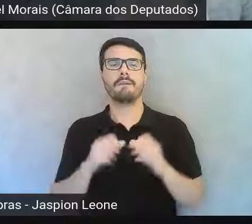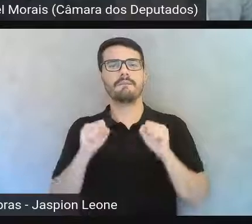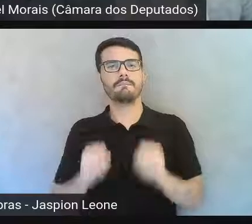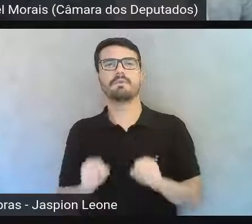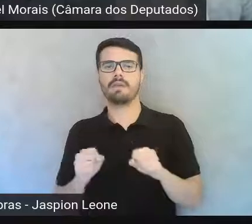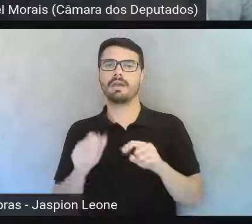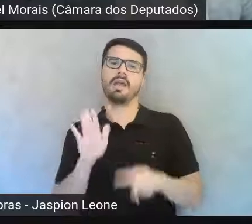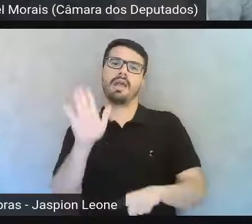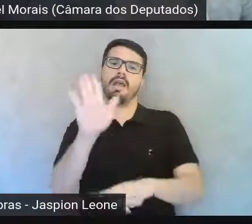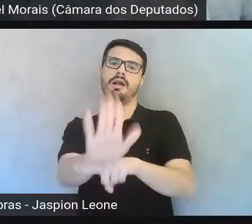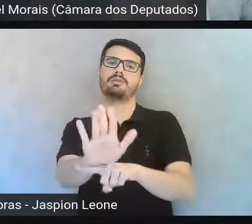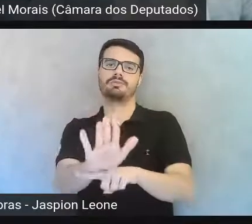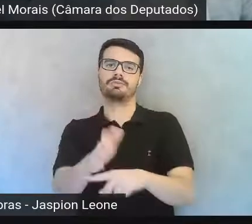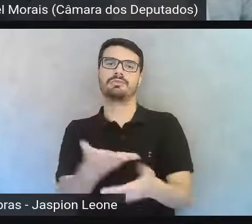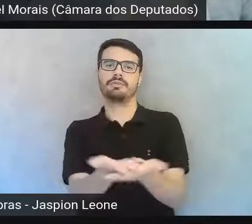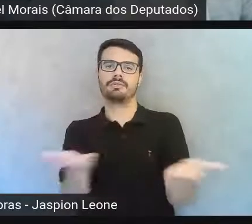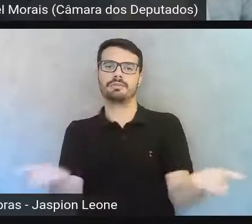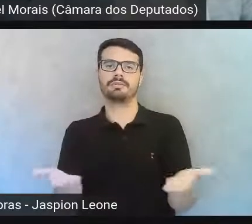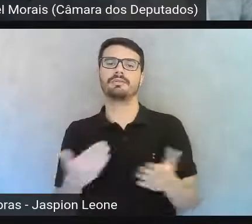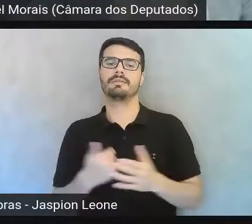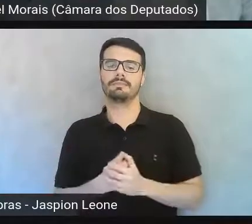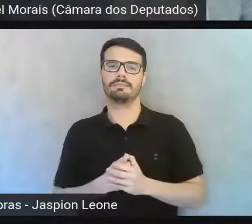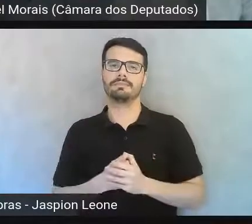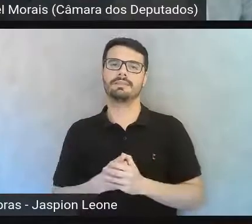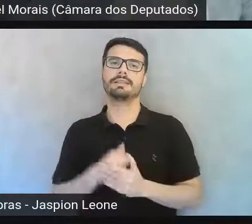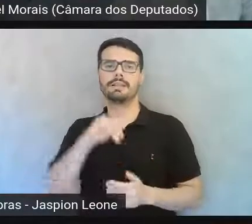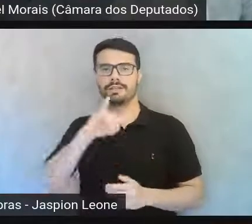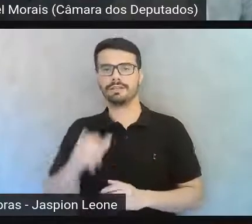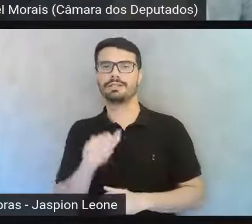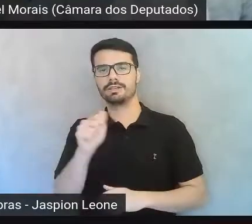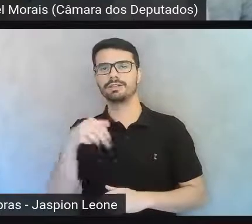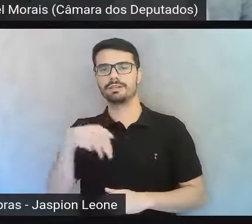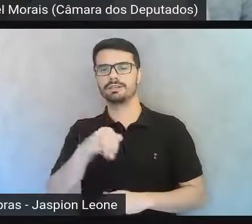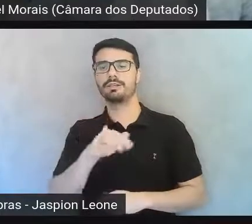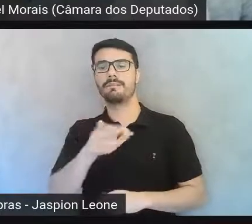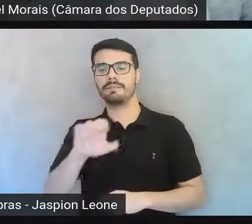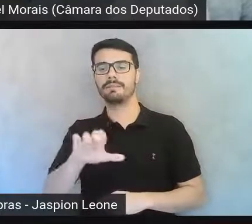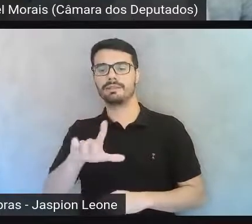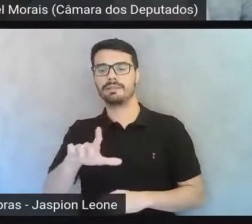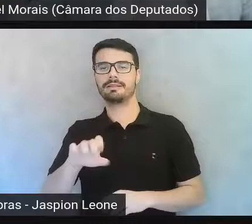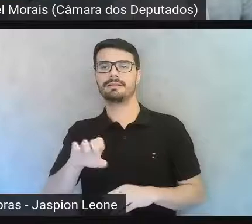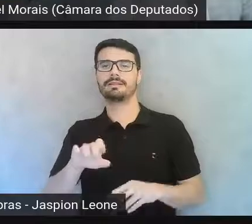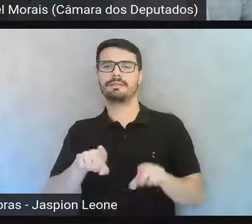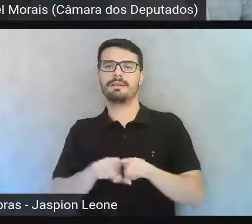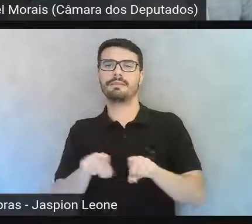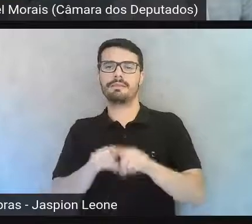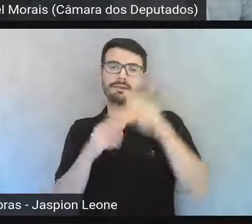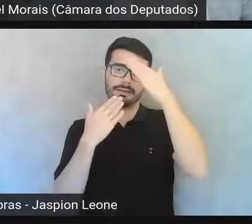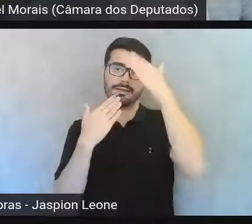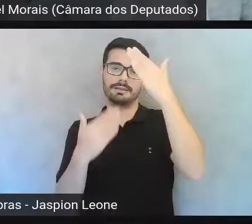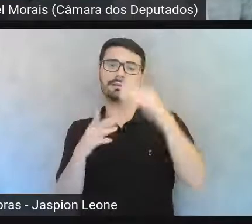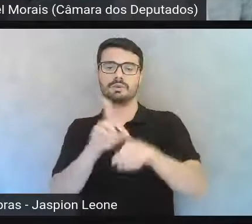colaborador aí, tá bom? Obrigada mesmo. Jamile, também agradecer a Jamile. Doutor João. Muito obrigada.